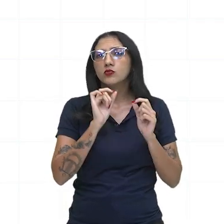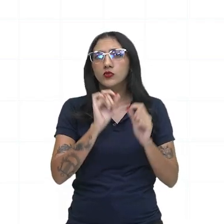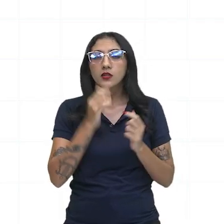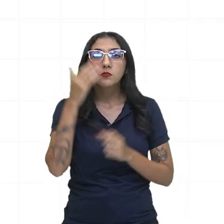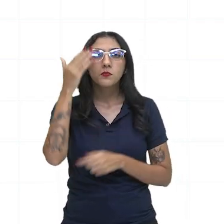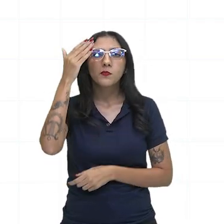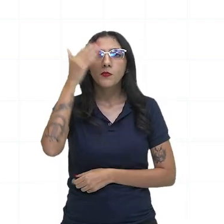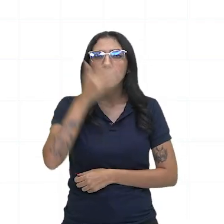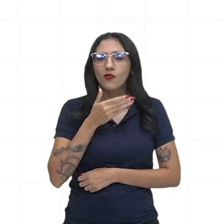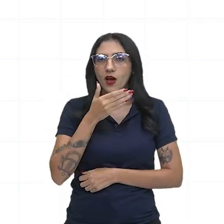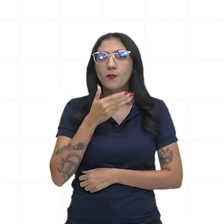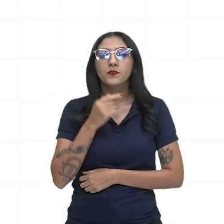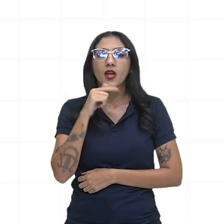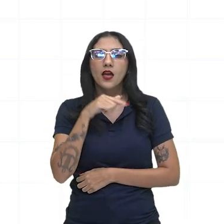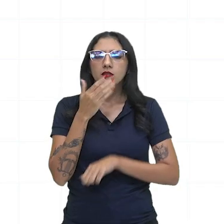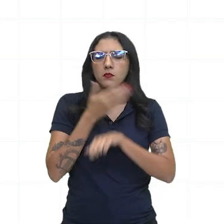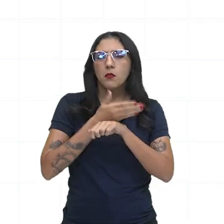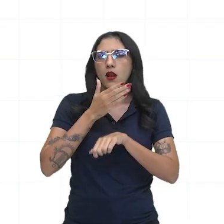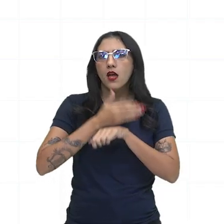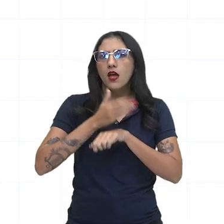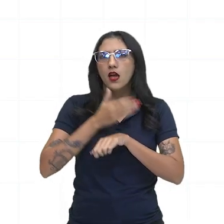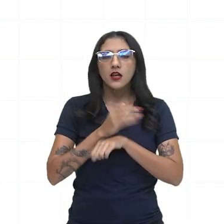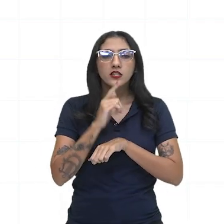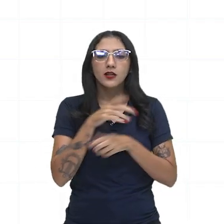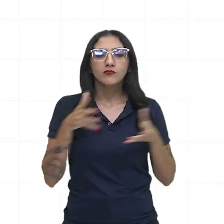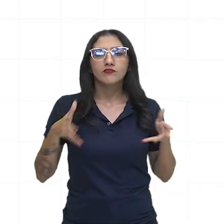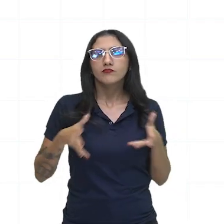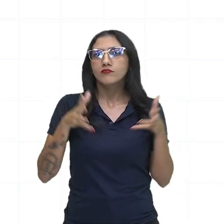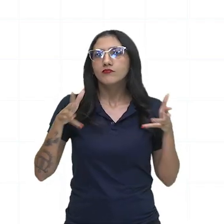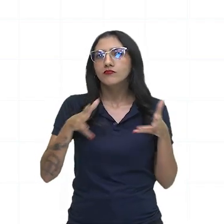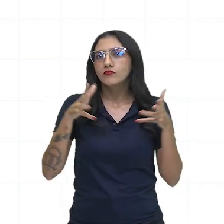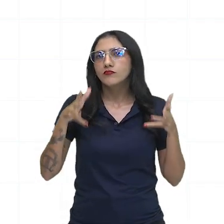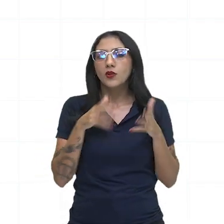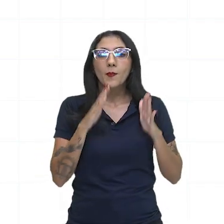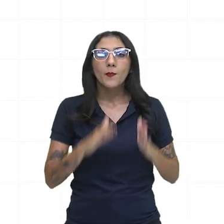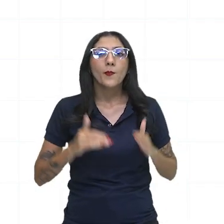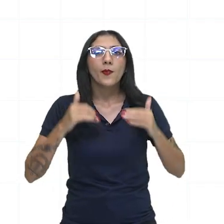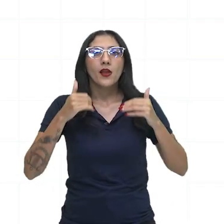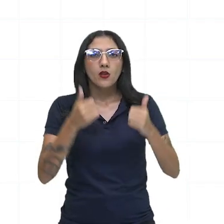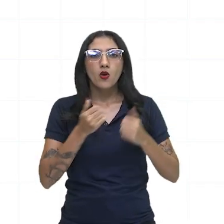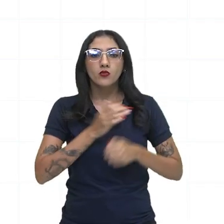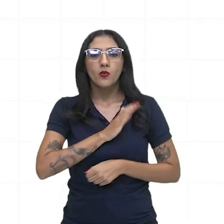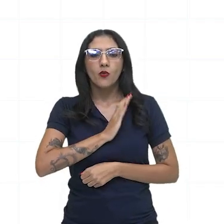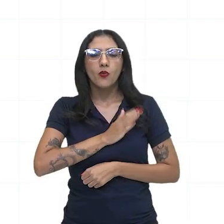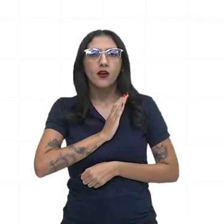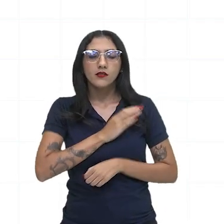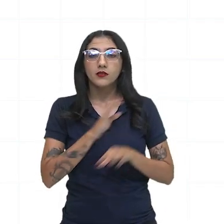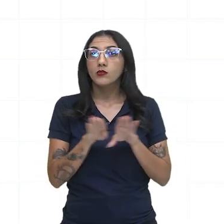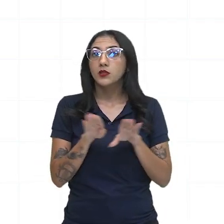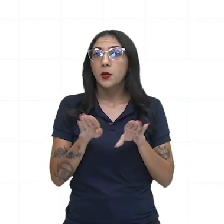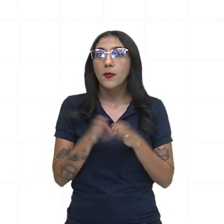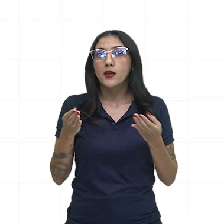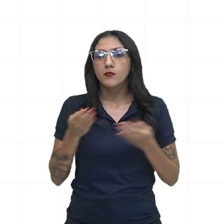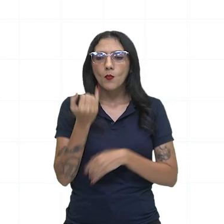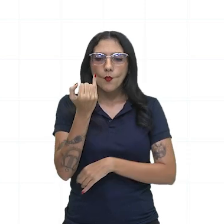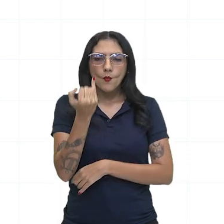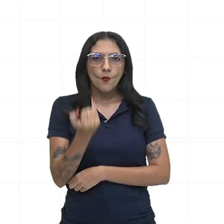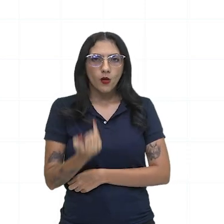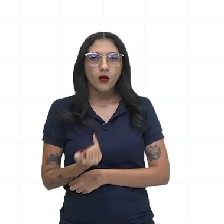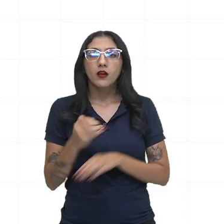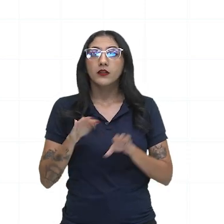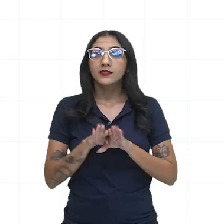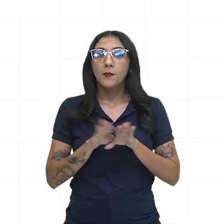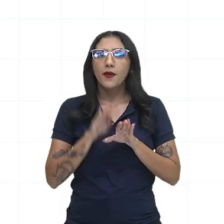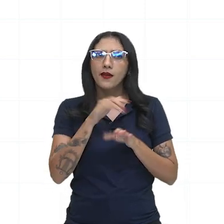tinha aí o quê? O objetivo de dizer, né, de comprovar que esses exercícios ajudariam aí na